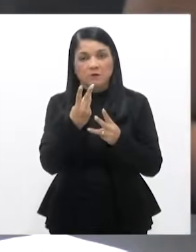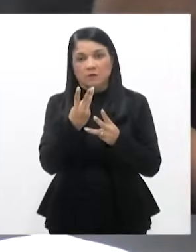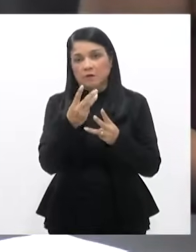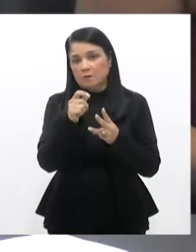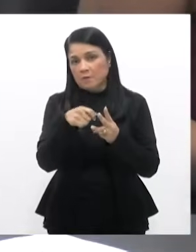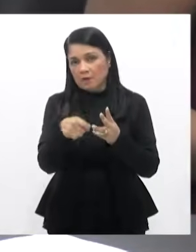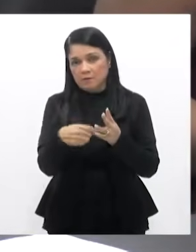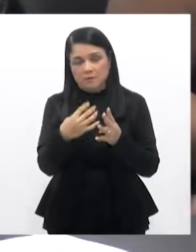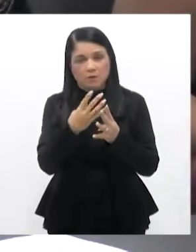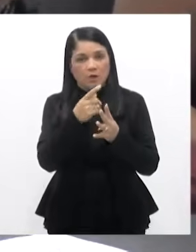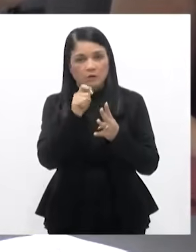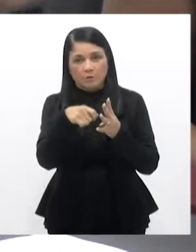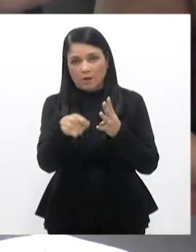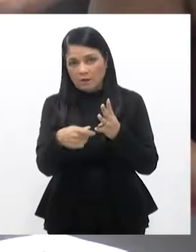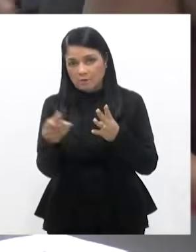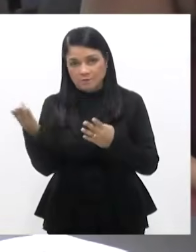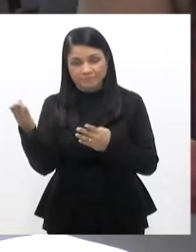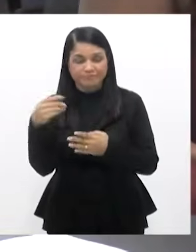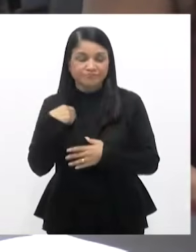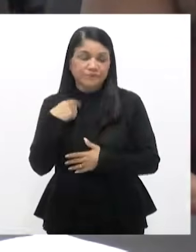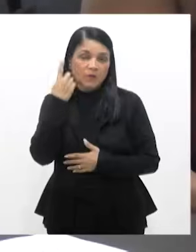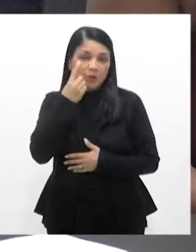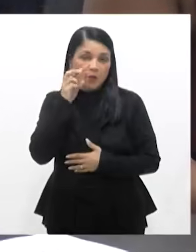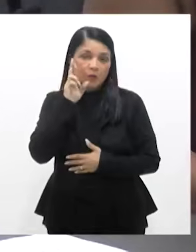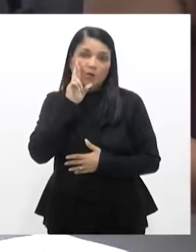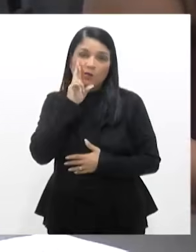meses, o deputado Amorim está correto.